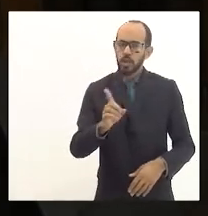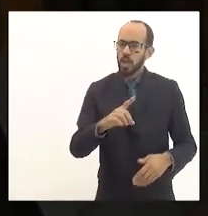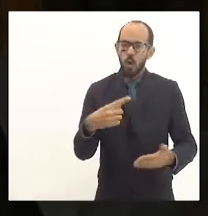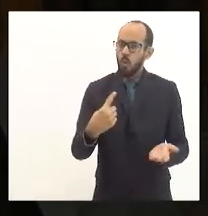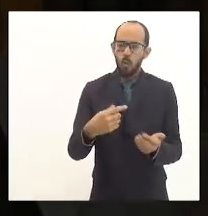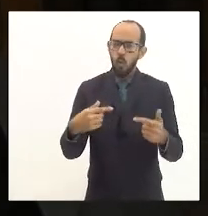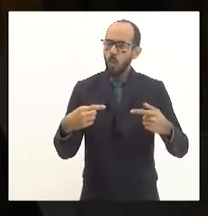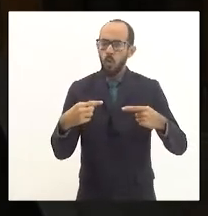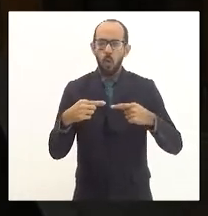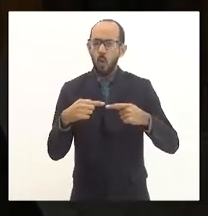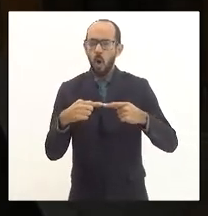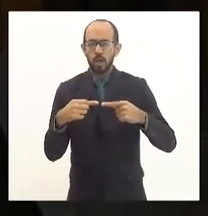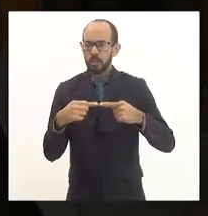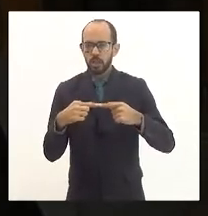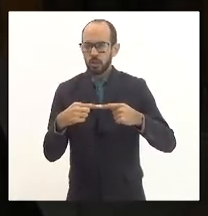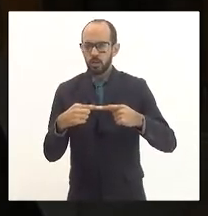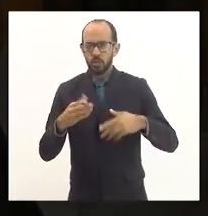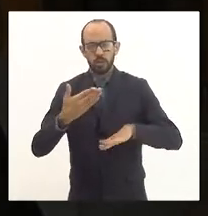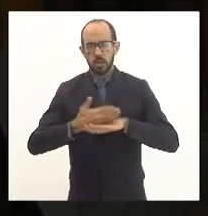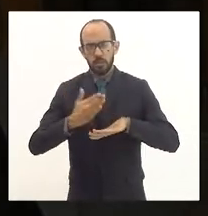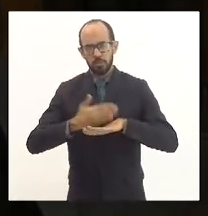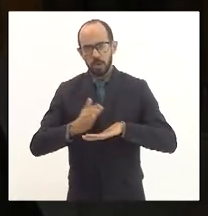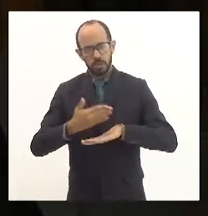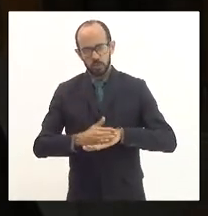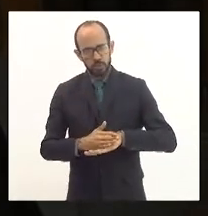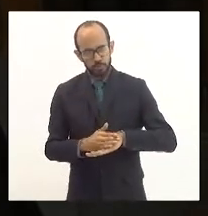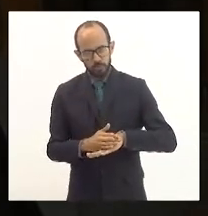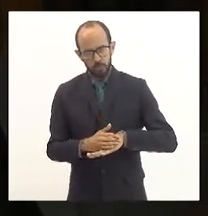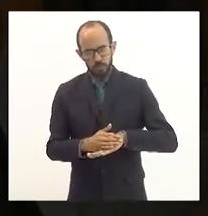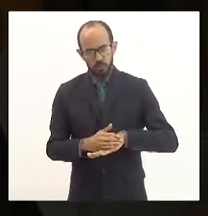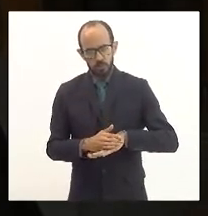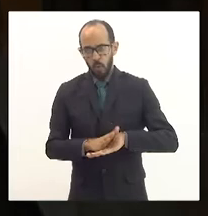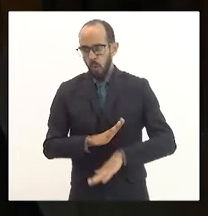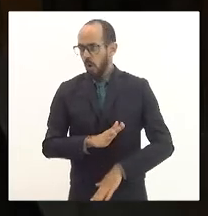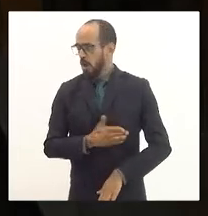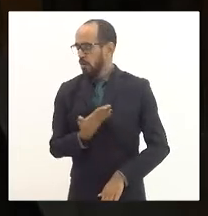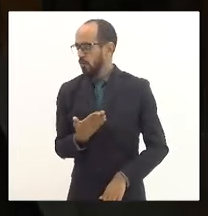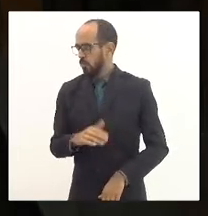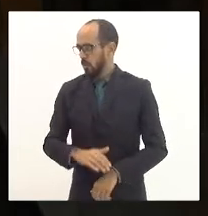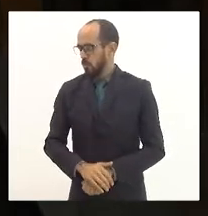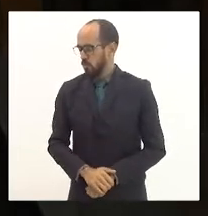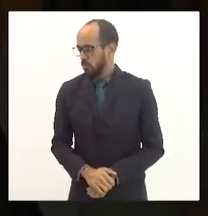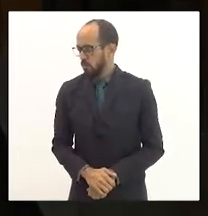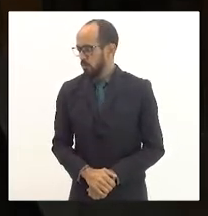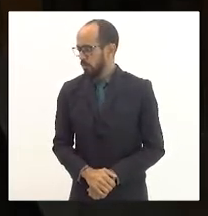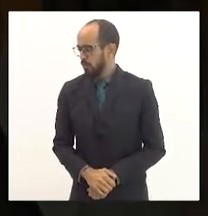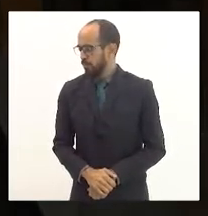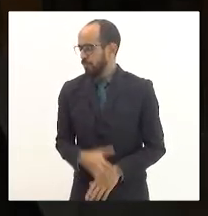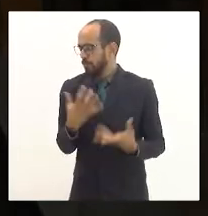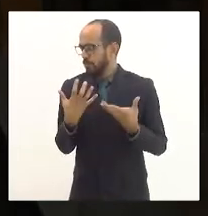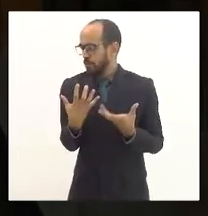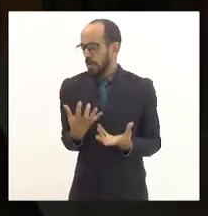comunga com essa prática nojenta nojenta de querer comprar as pessoas